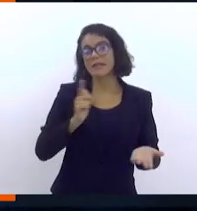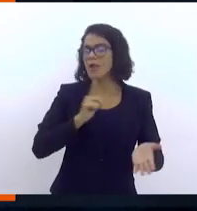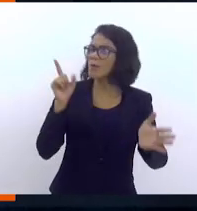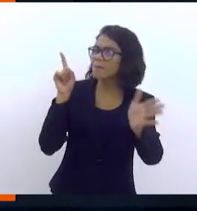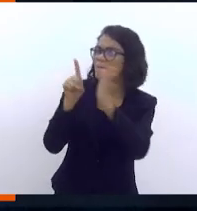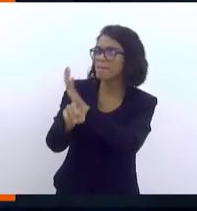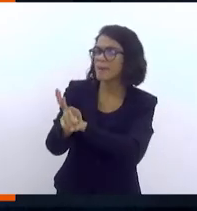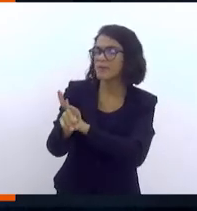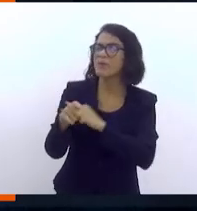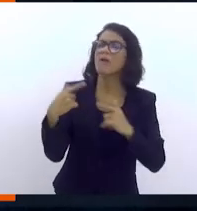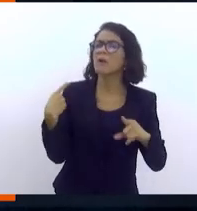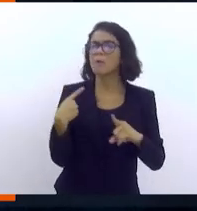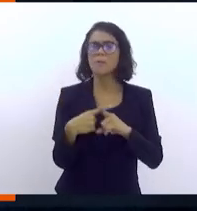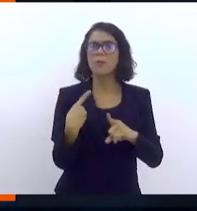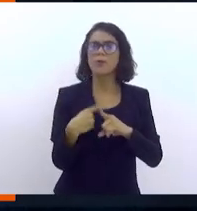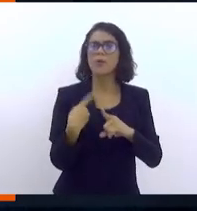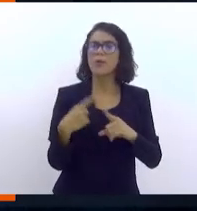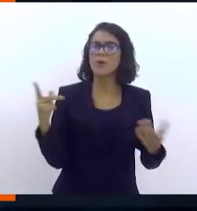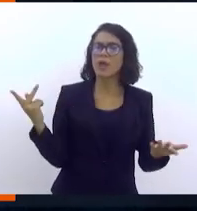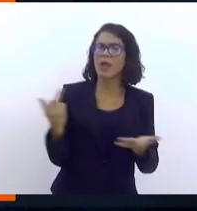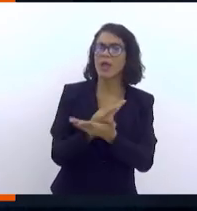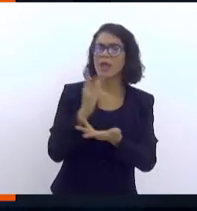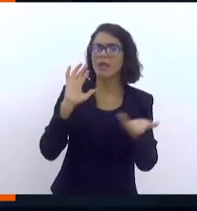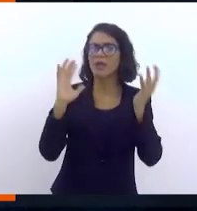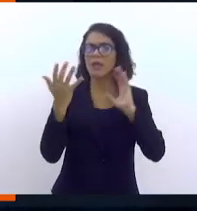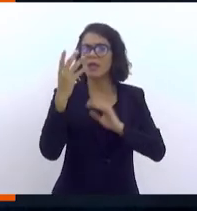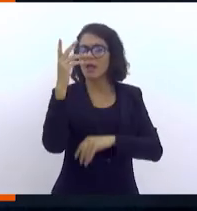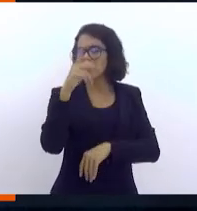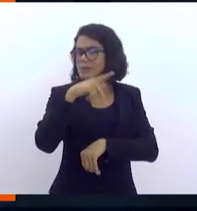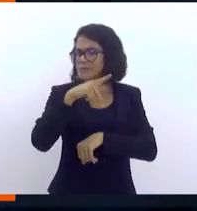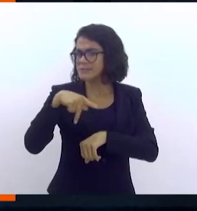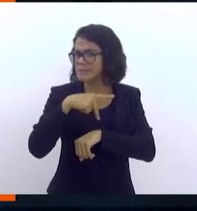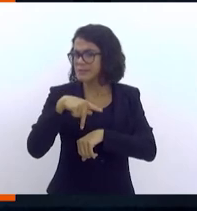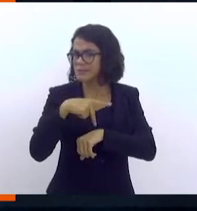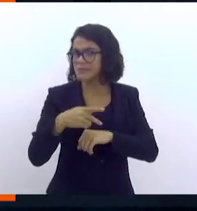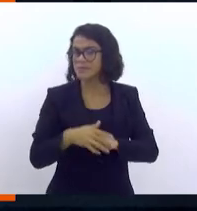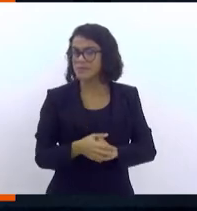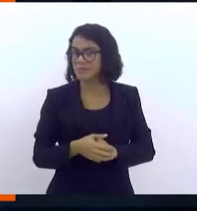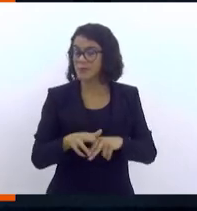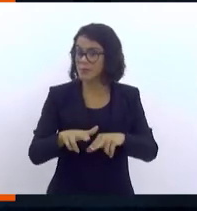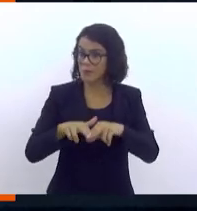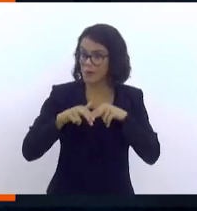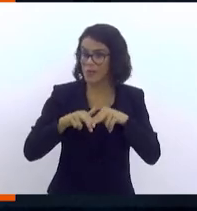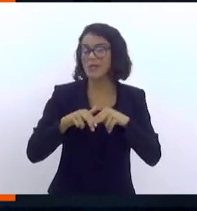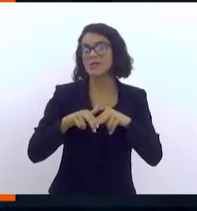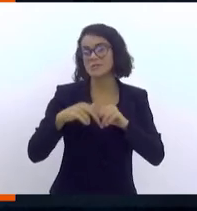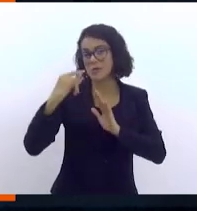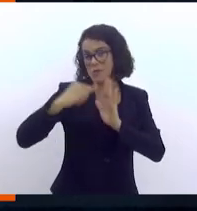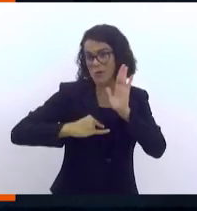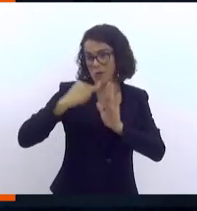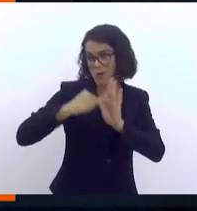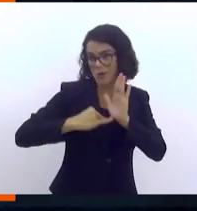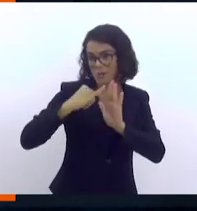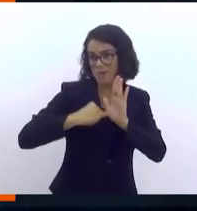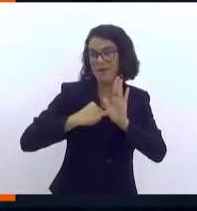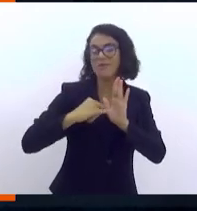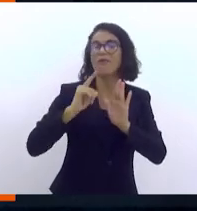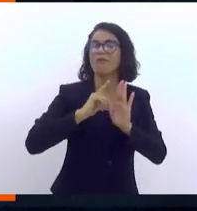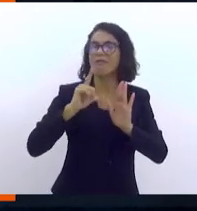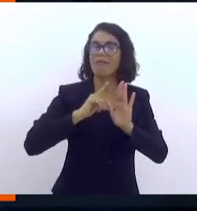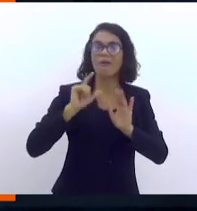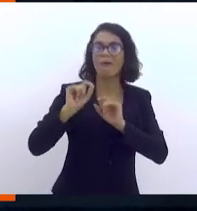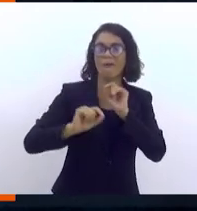outra pergunta né então por que que isso está acontecendo no país E aí por isso que todos os documentos da campanha eles fazem